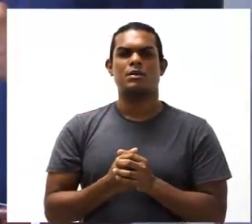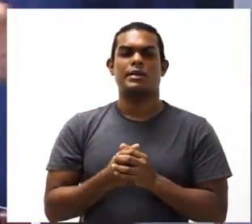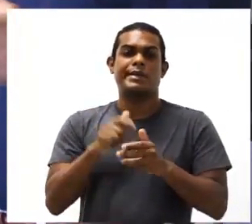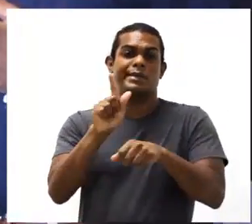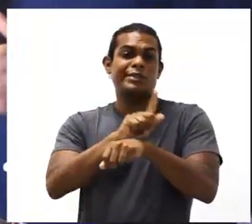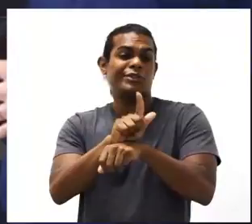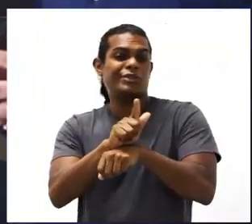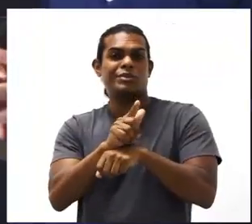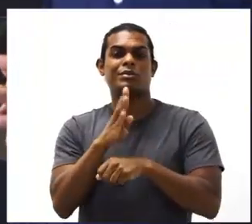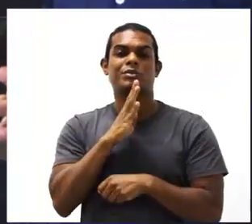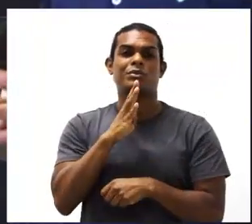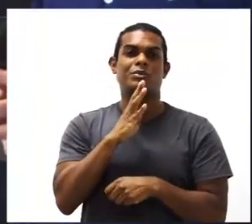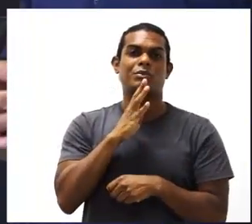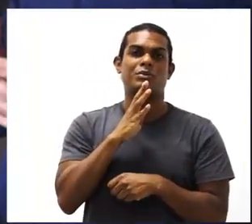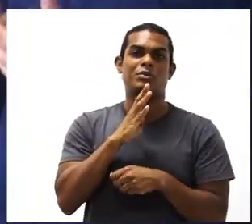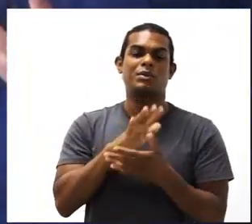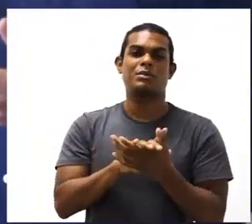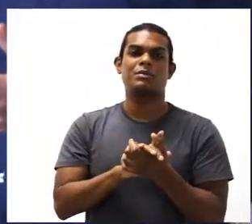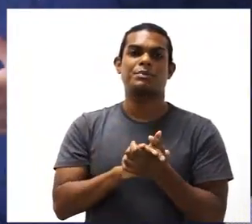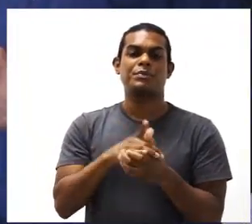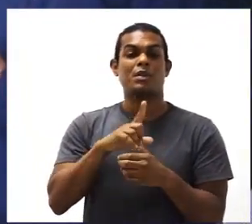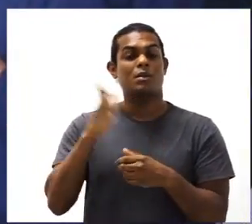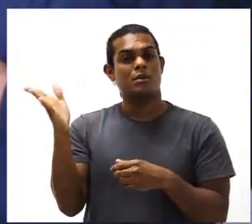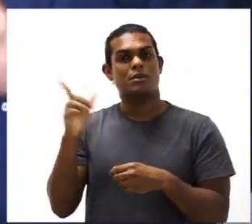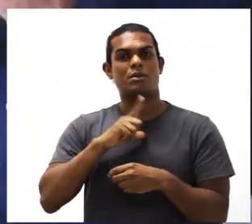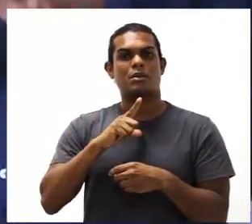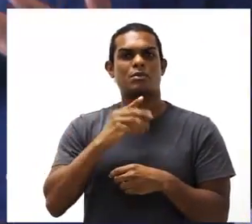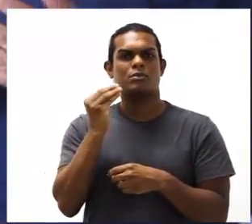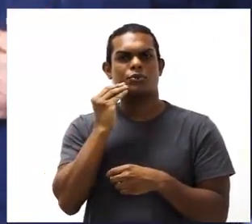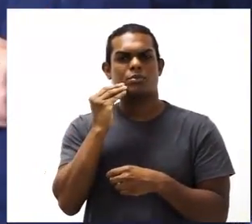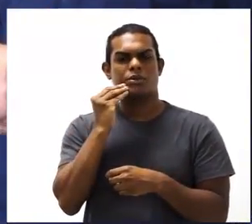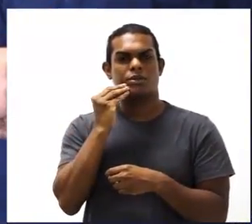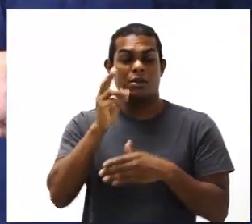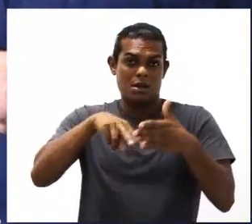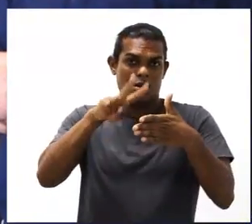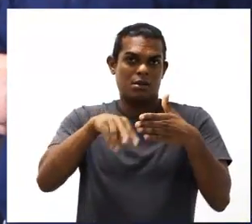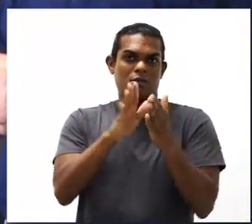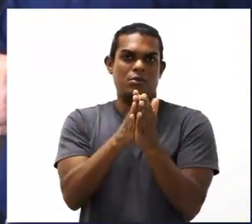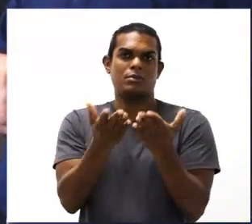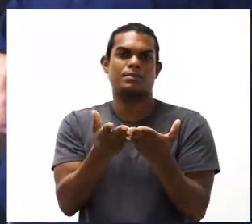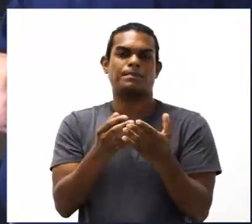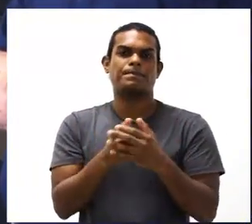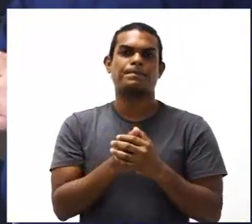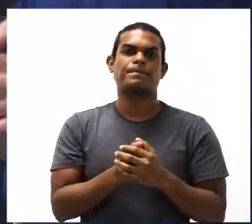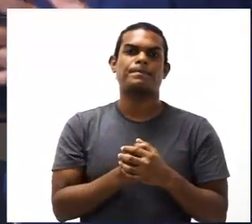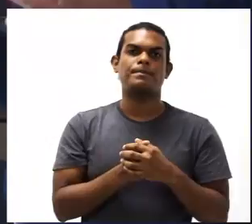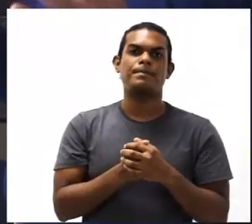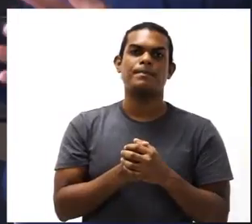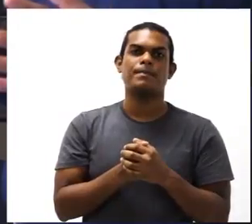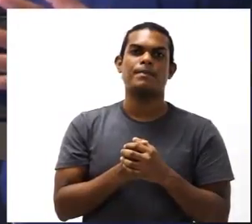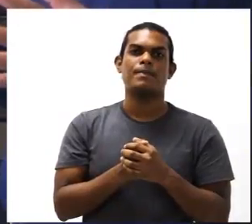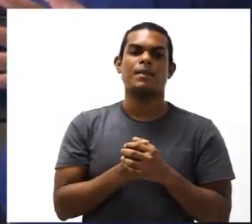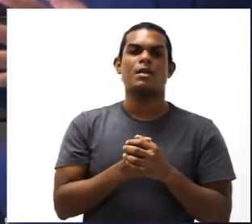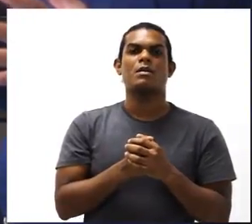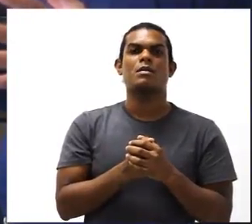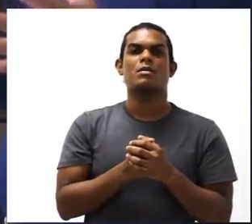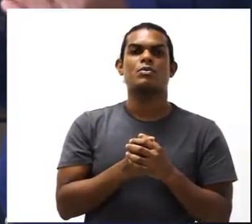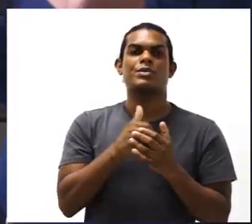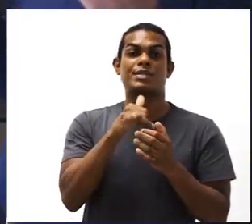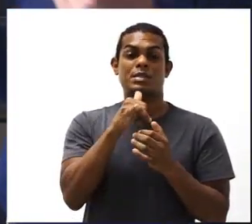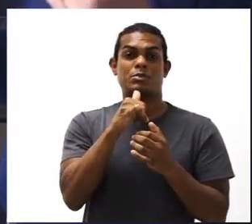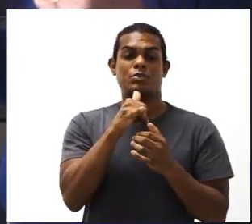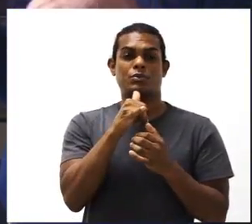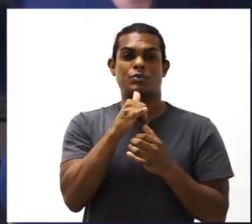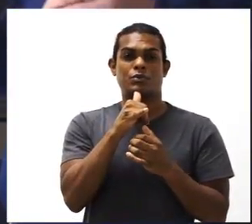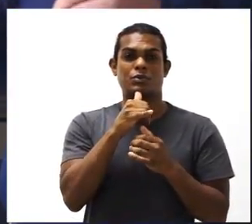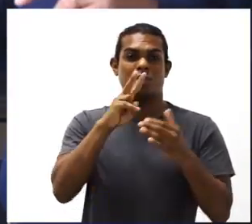do conhecimento, uma das coisas, eu tenho uma experiência que eu li uma vez, uma experiência muito interessante, são uma fábrica de papel. E